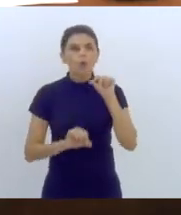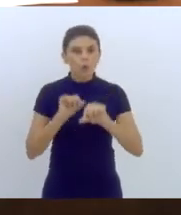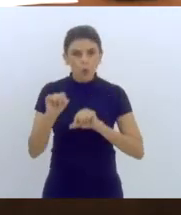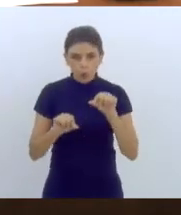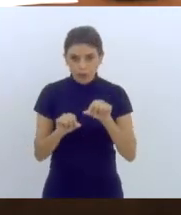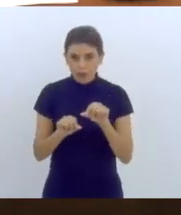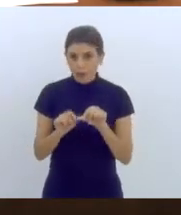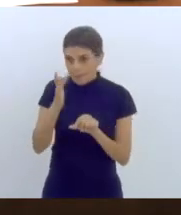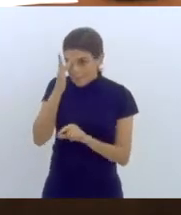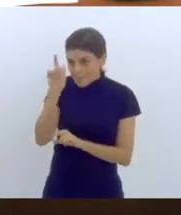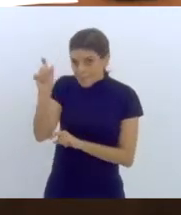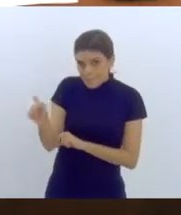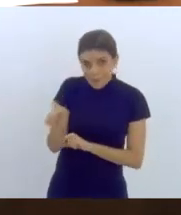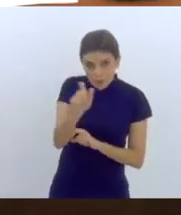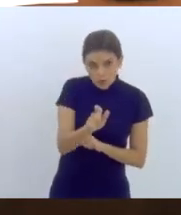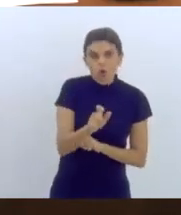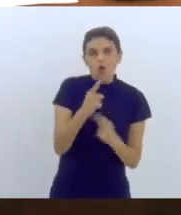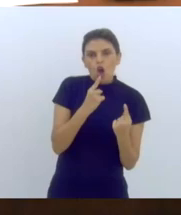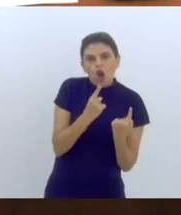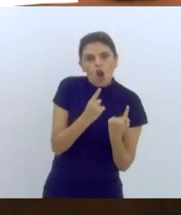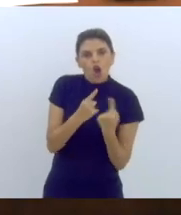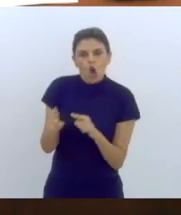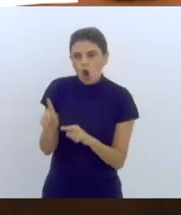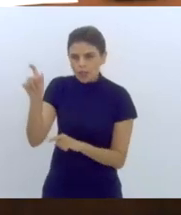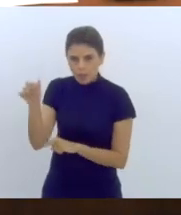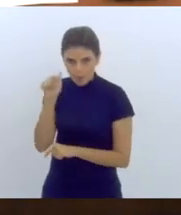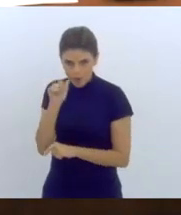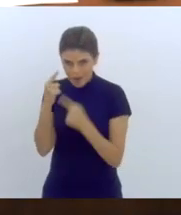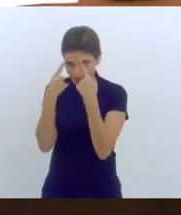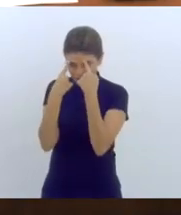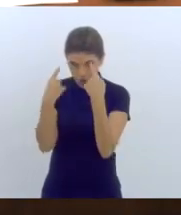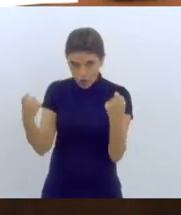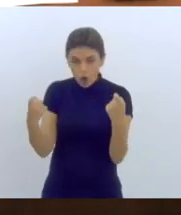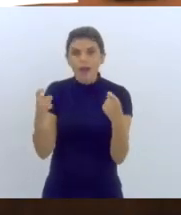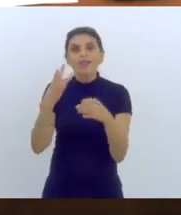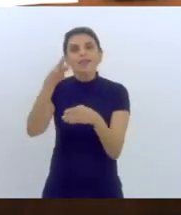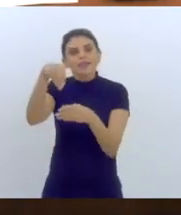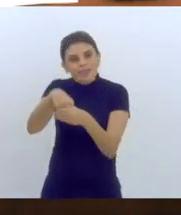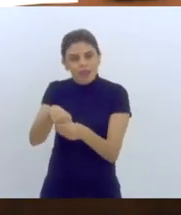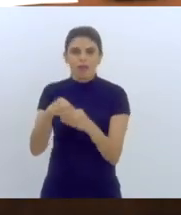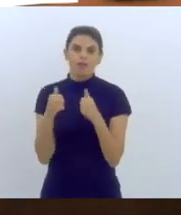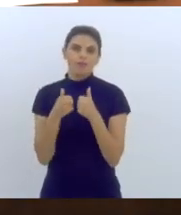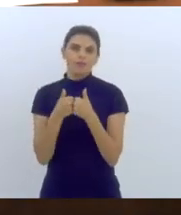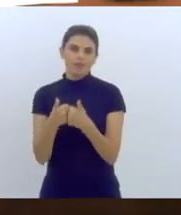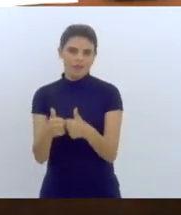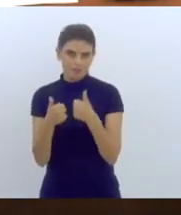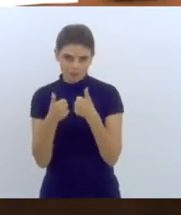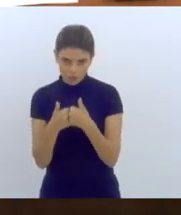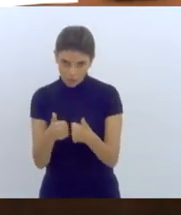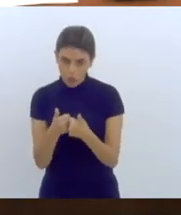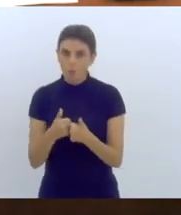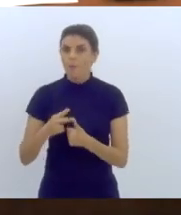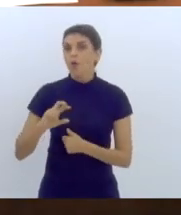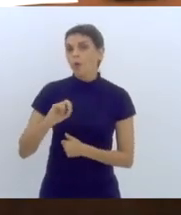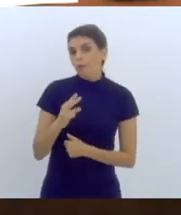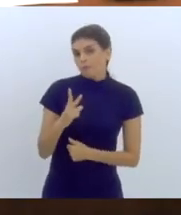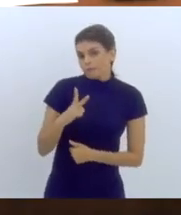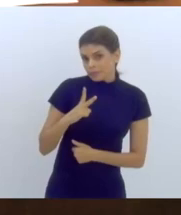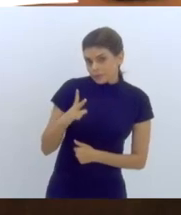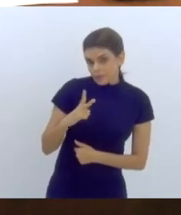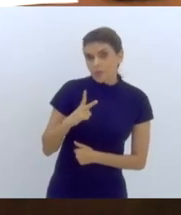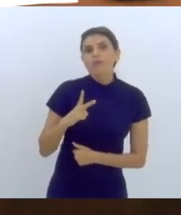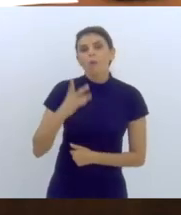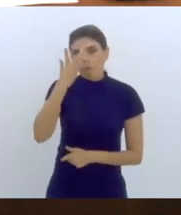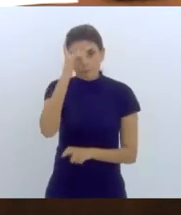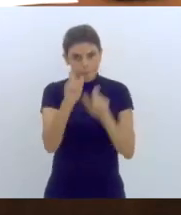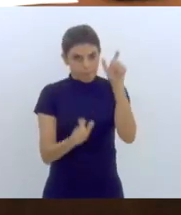desses delitos da violência contra a mulher exatamente no transporte remunerado, privado,